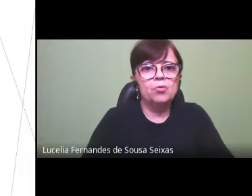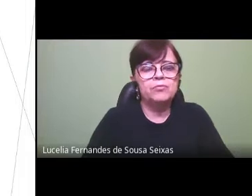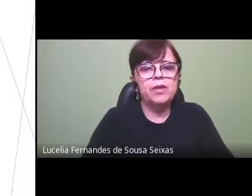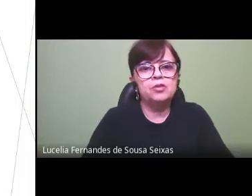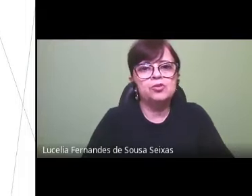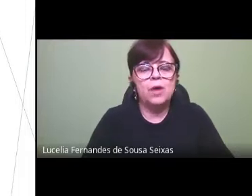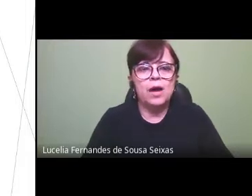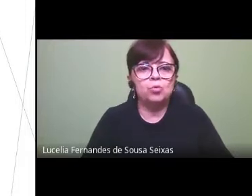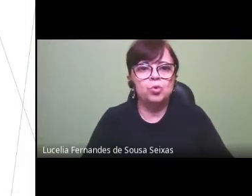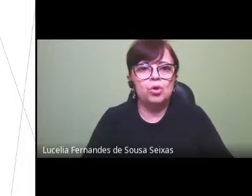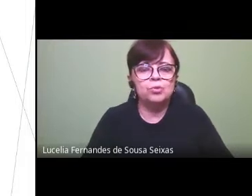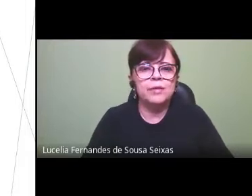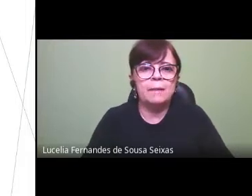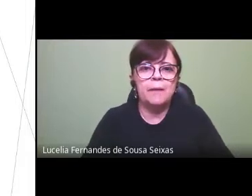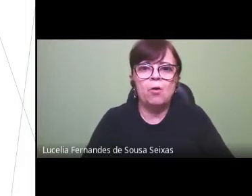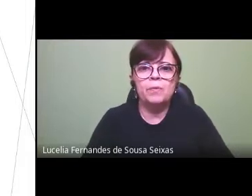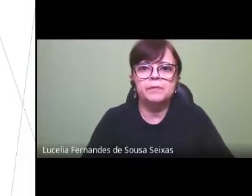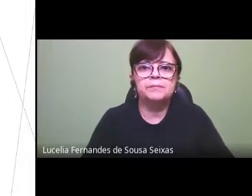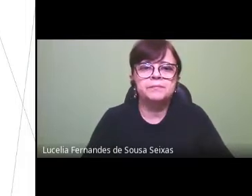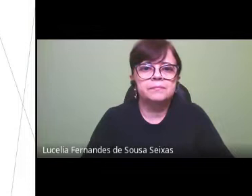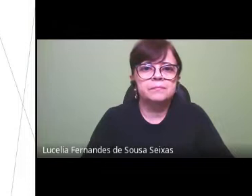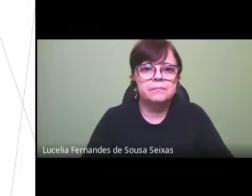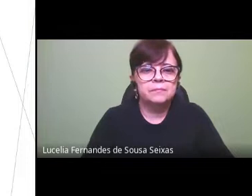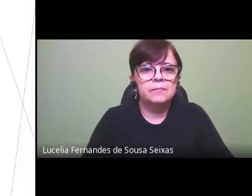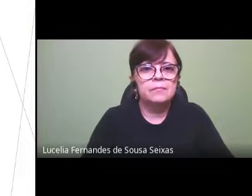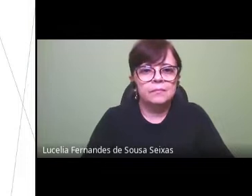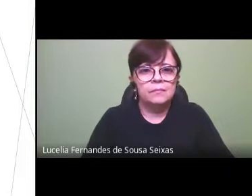Eu olho e vejo o dorso da palma.